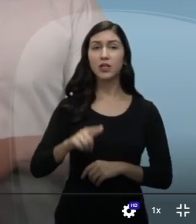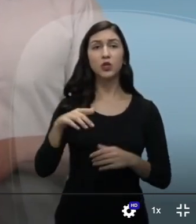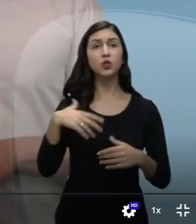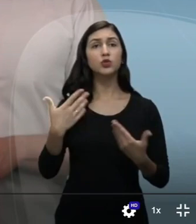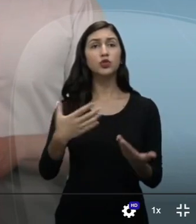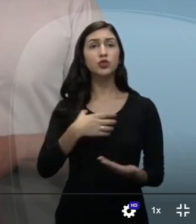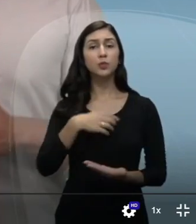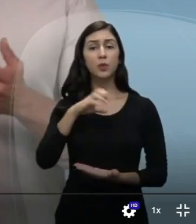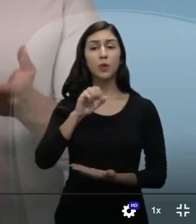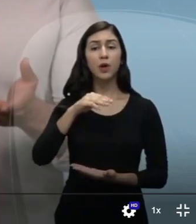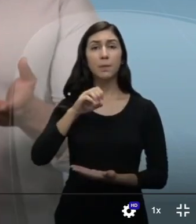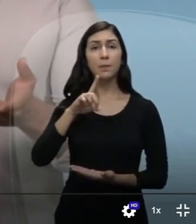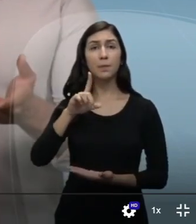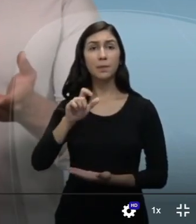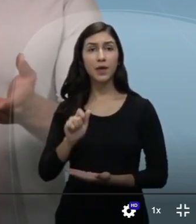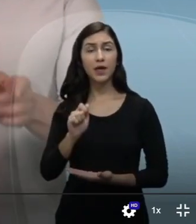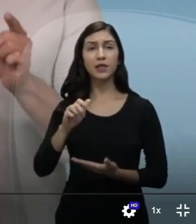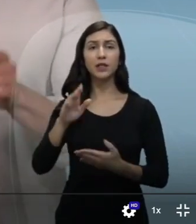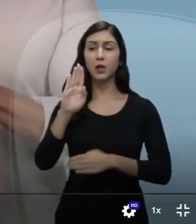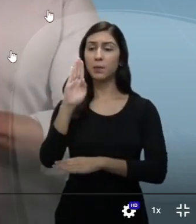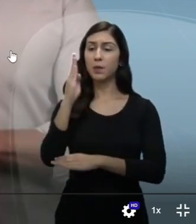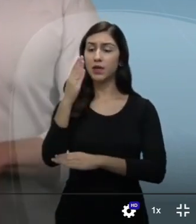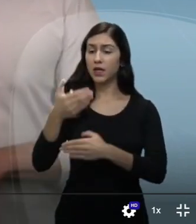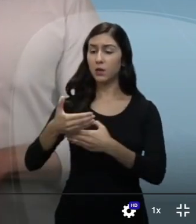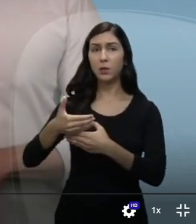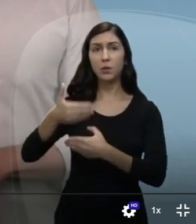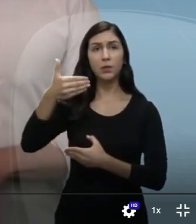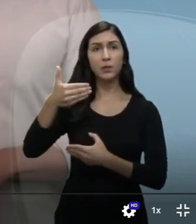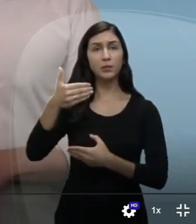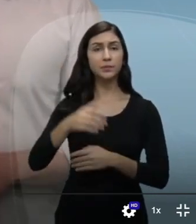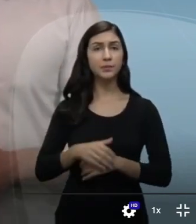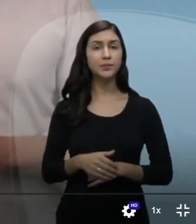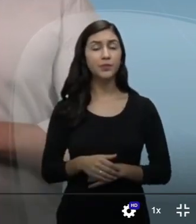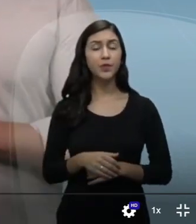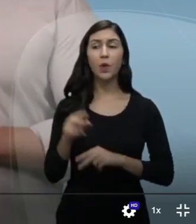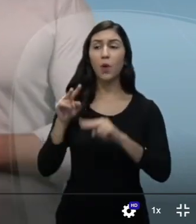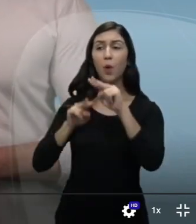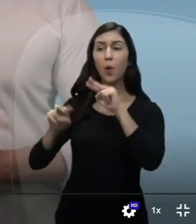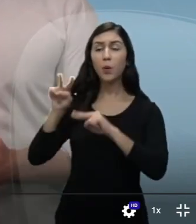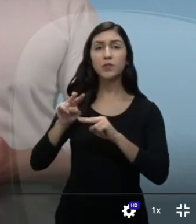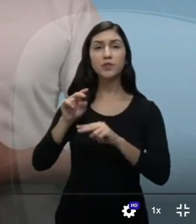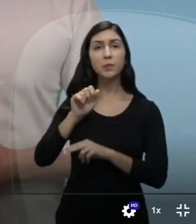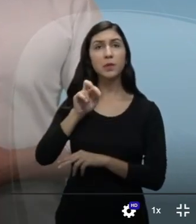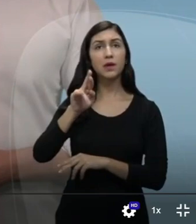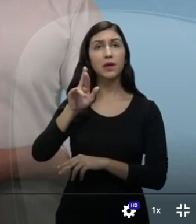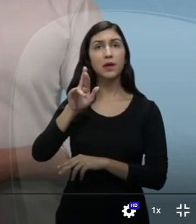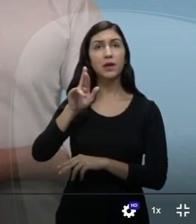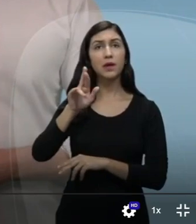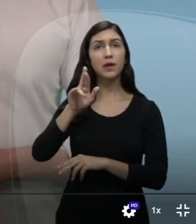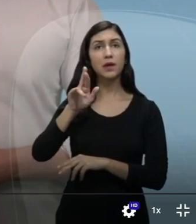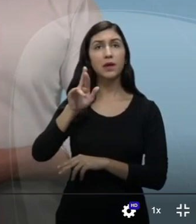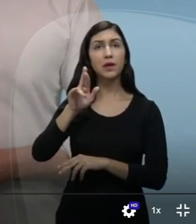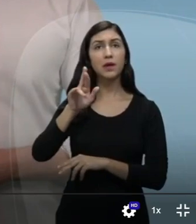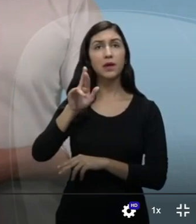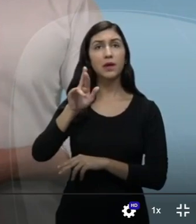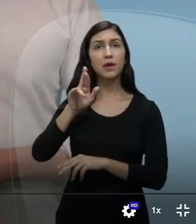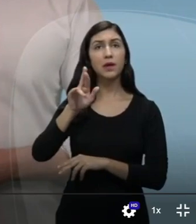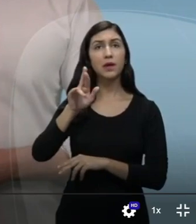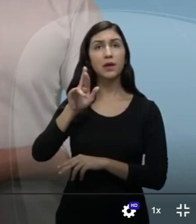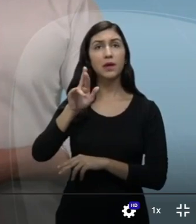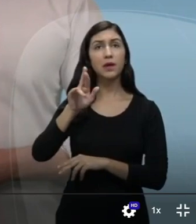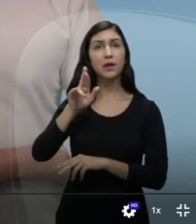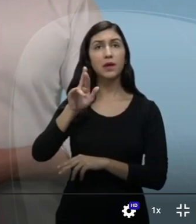emenda que vamos usar nas barras de madeira tracionadas, observando a área da seção transversal